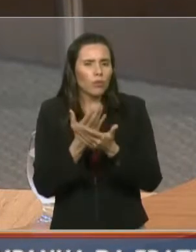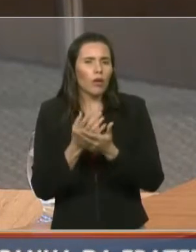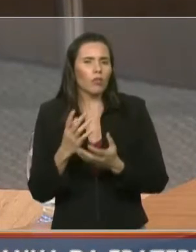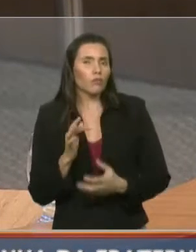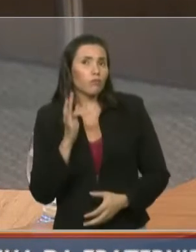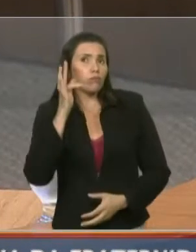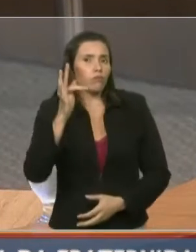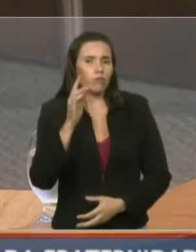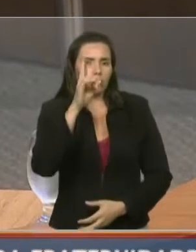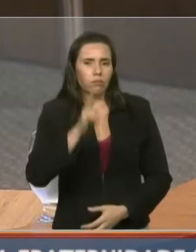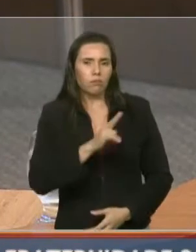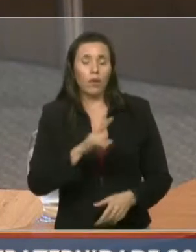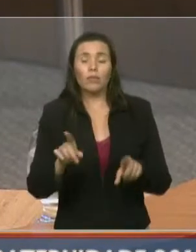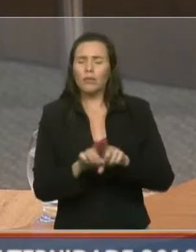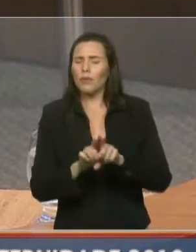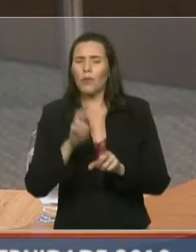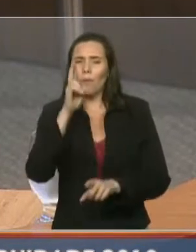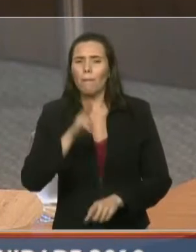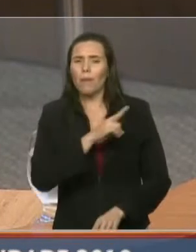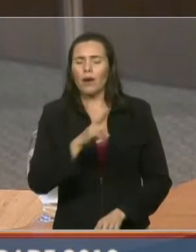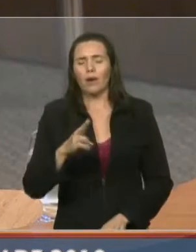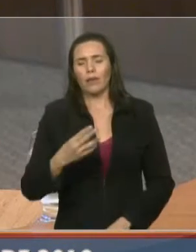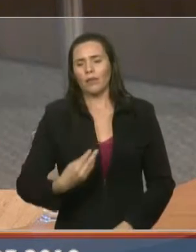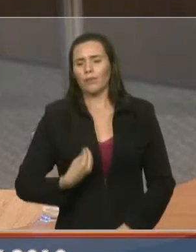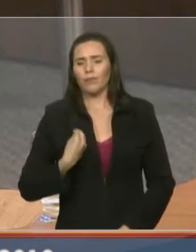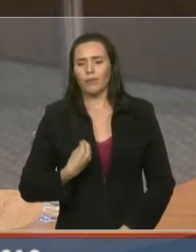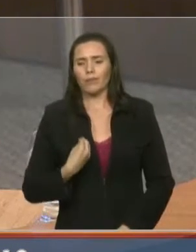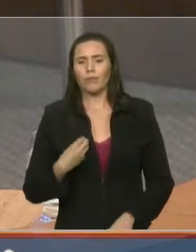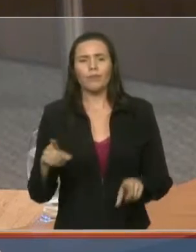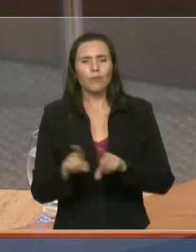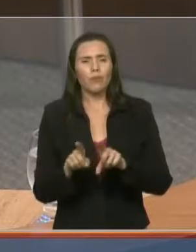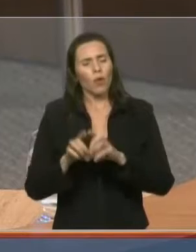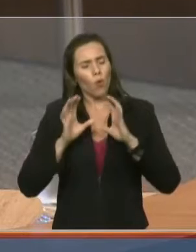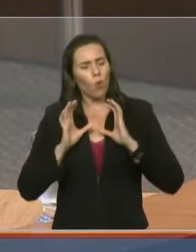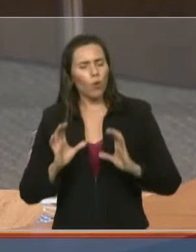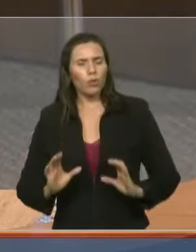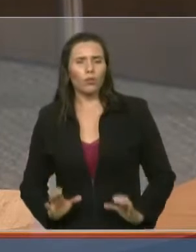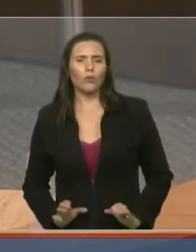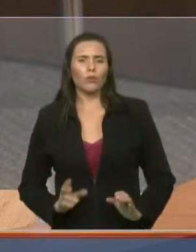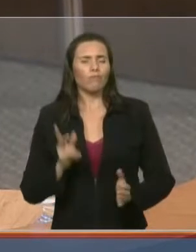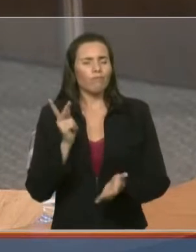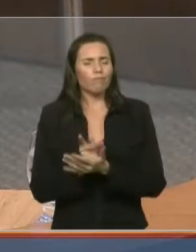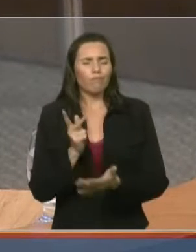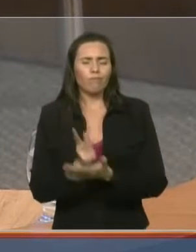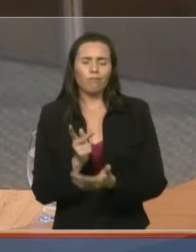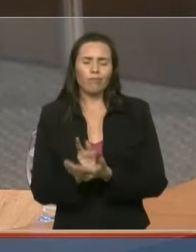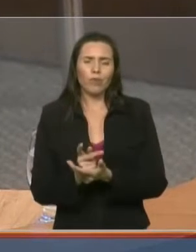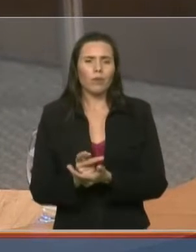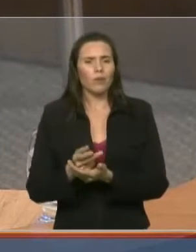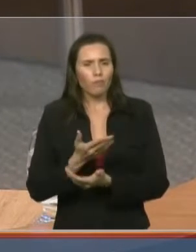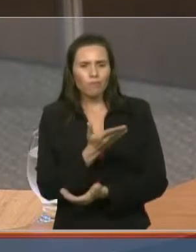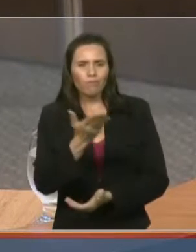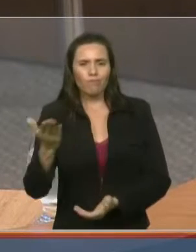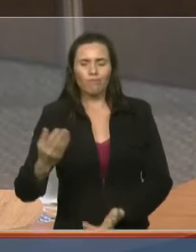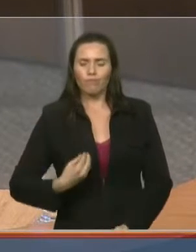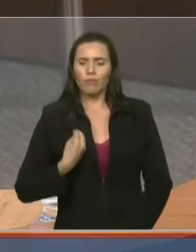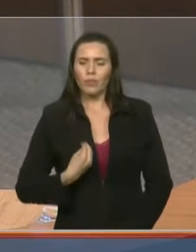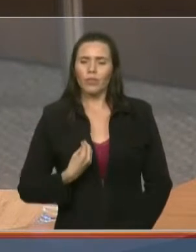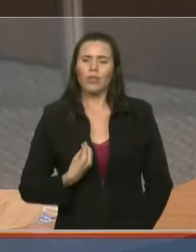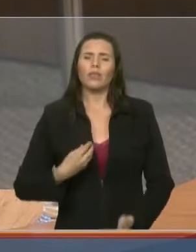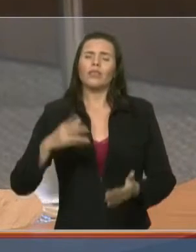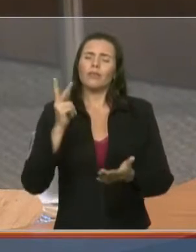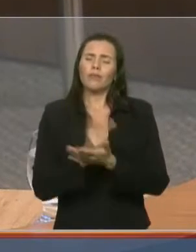da comunicação da nossa arquidiocese, que está sempre presente, ajudando na divulgação dos trabalhos